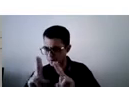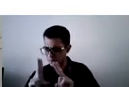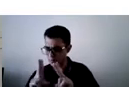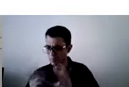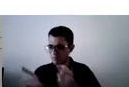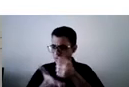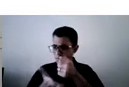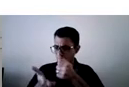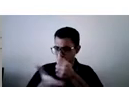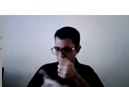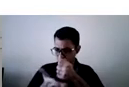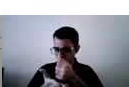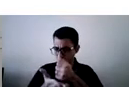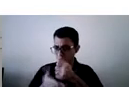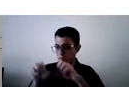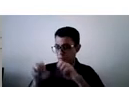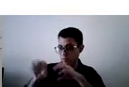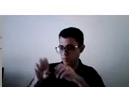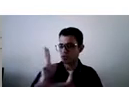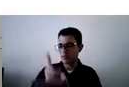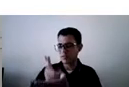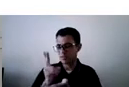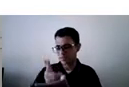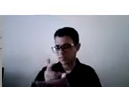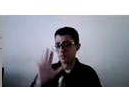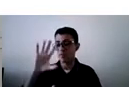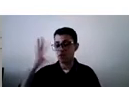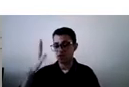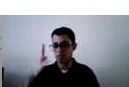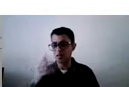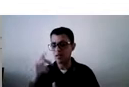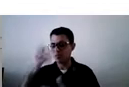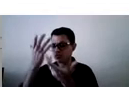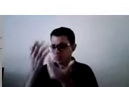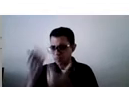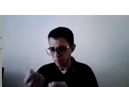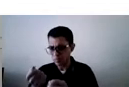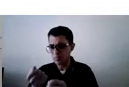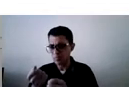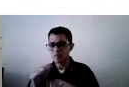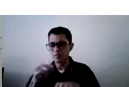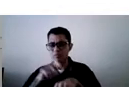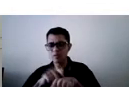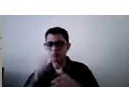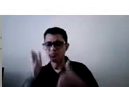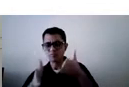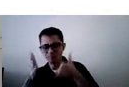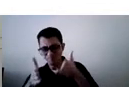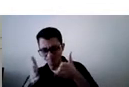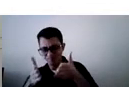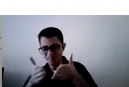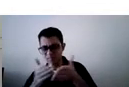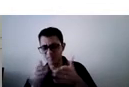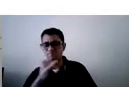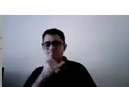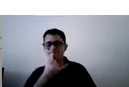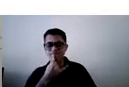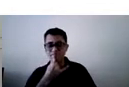base forte, e não é sempre assim. Eu concordo muito que tem momentos que nós estamos